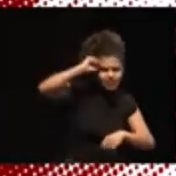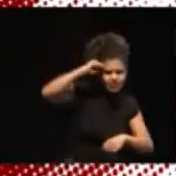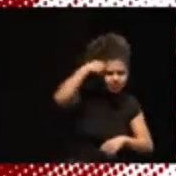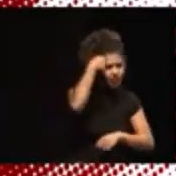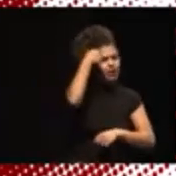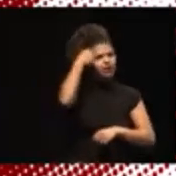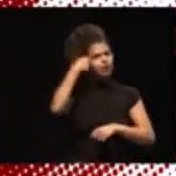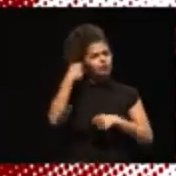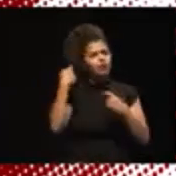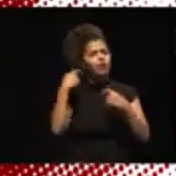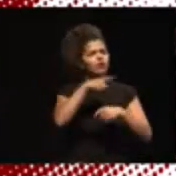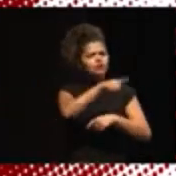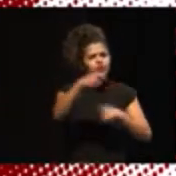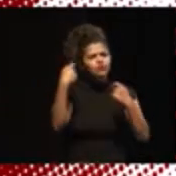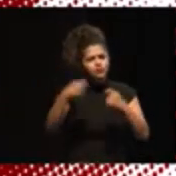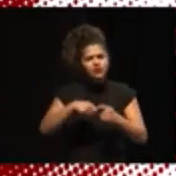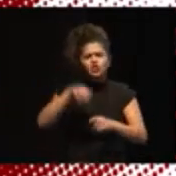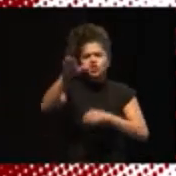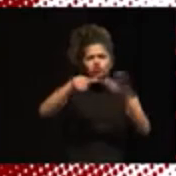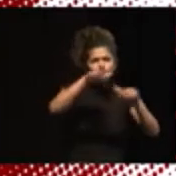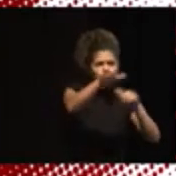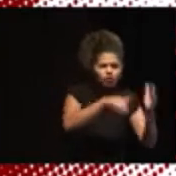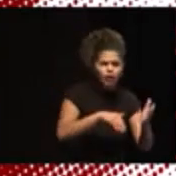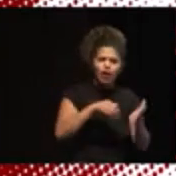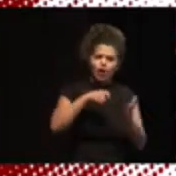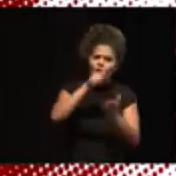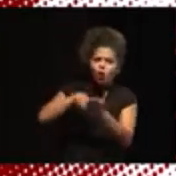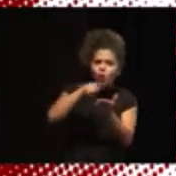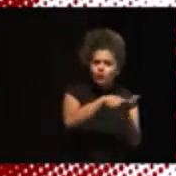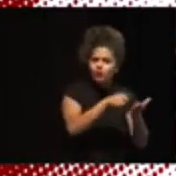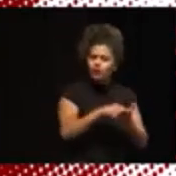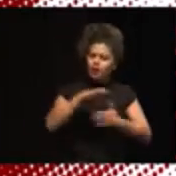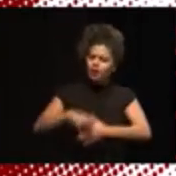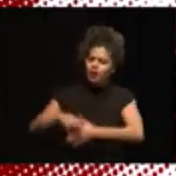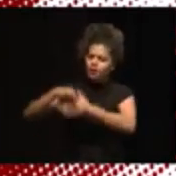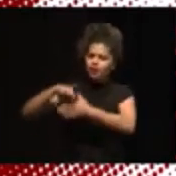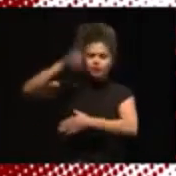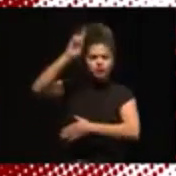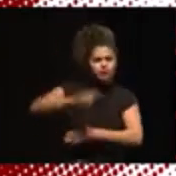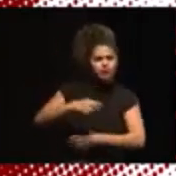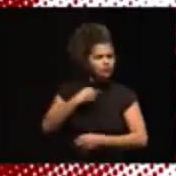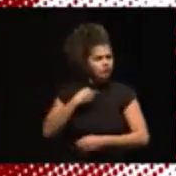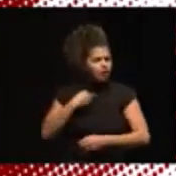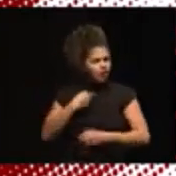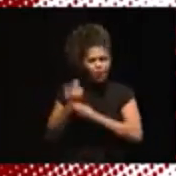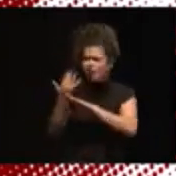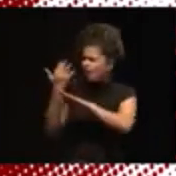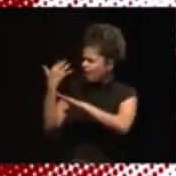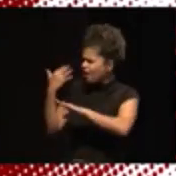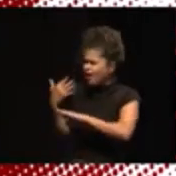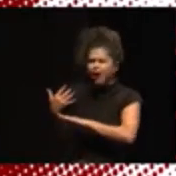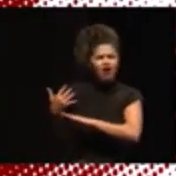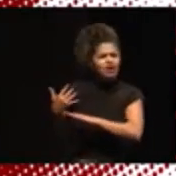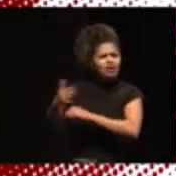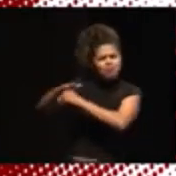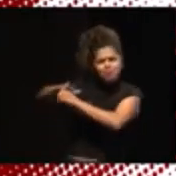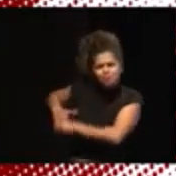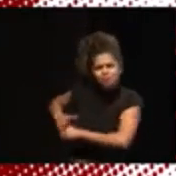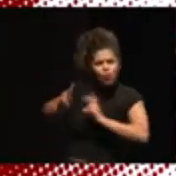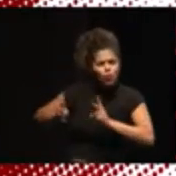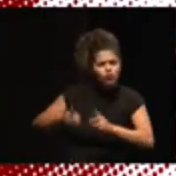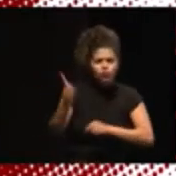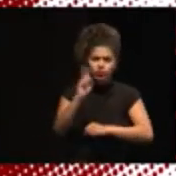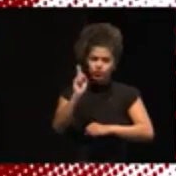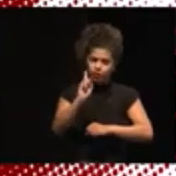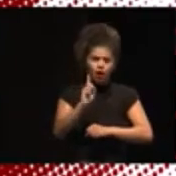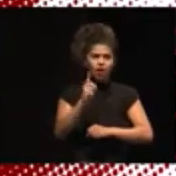chefes, sejam líderes, diretores. A gente não pode deixar repetir a minha história. Depois de mais de 20 anos que eu fui